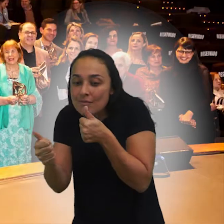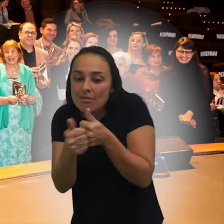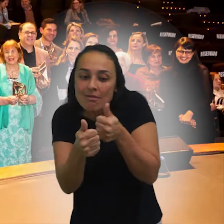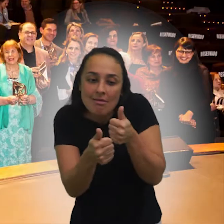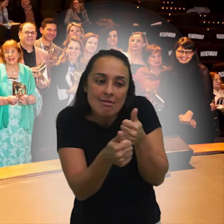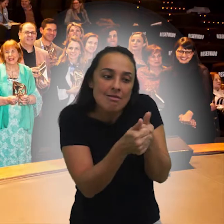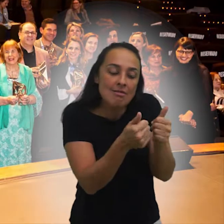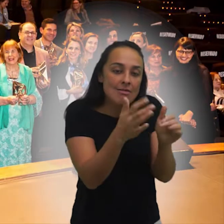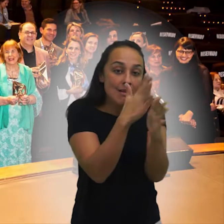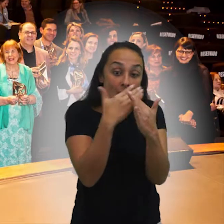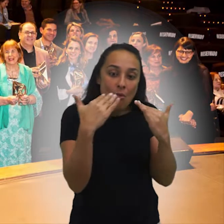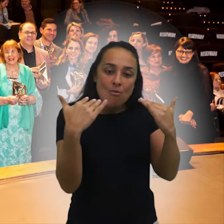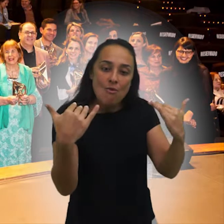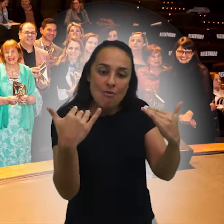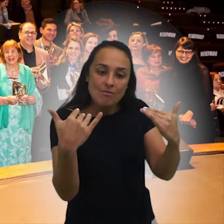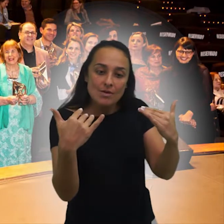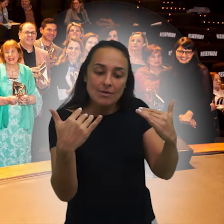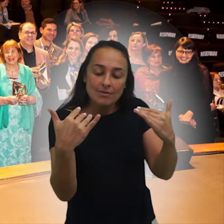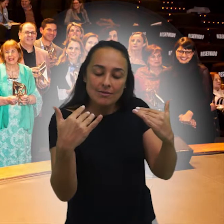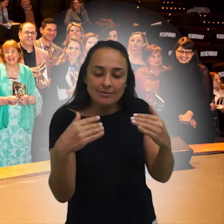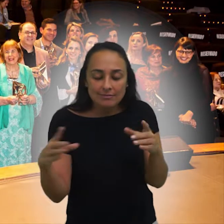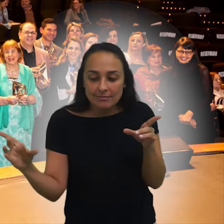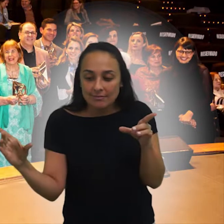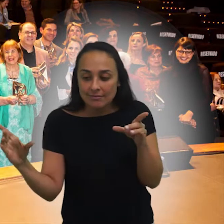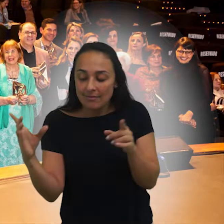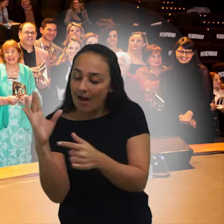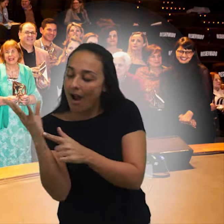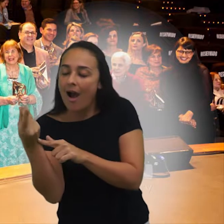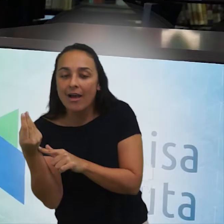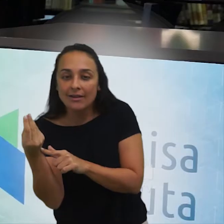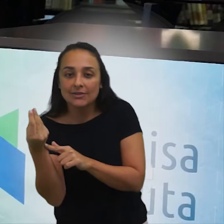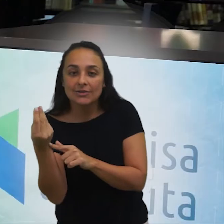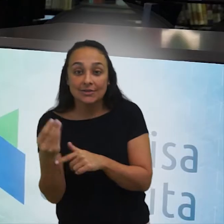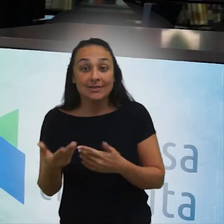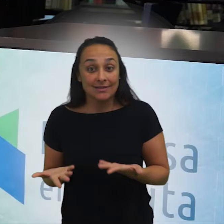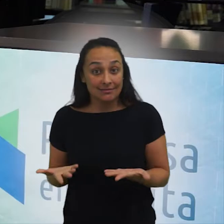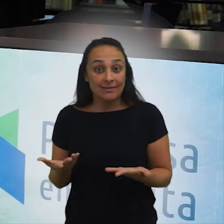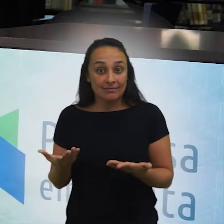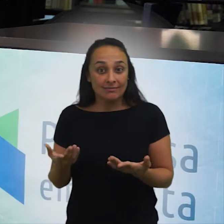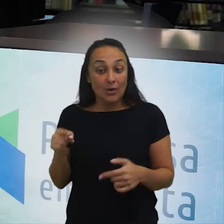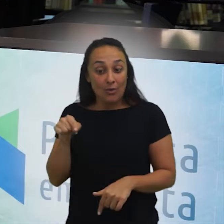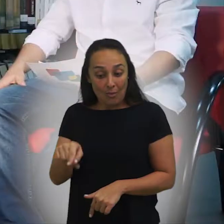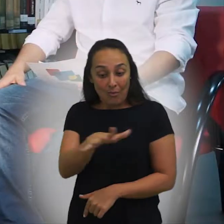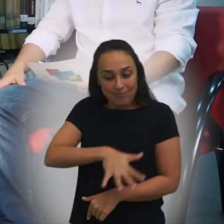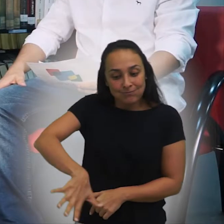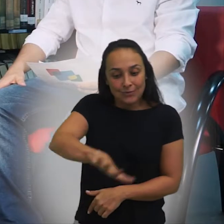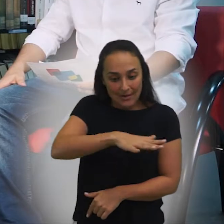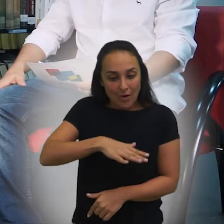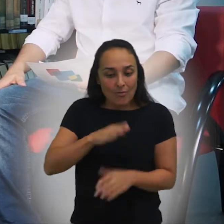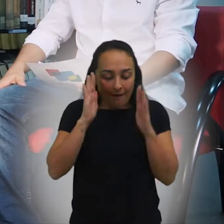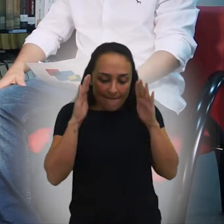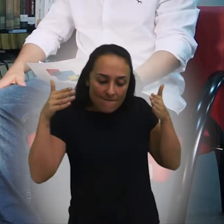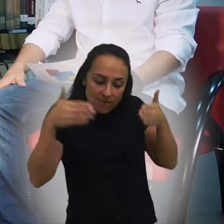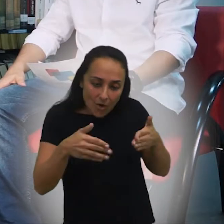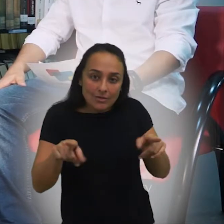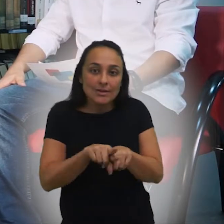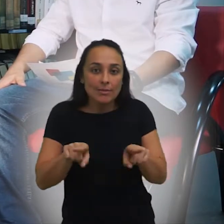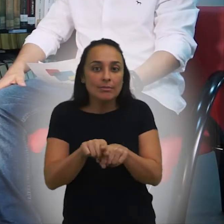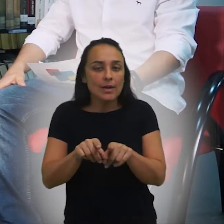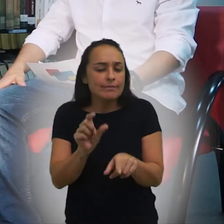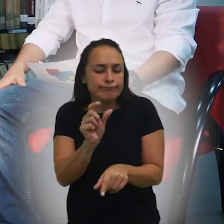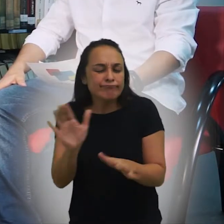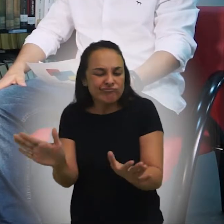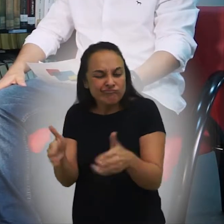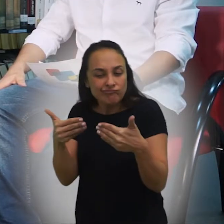campo, digamos assim, bastante específico e muitas vezes até bastante fechado. Hoje a crítica de arte está muito menos literária,